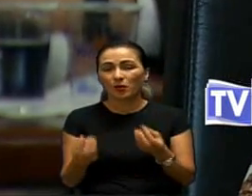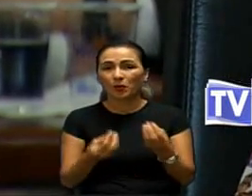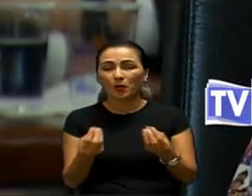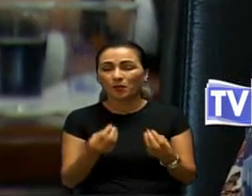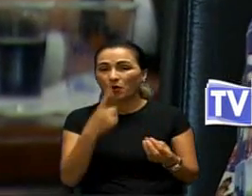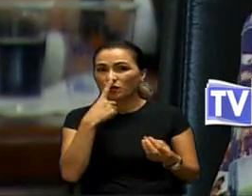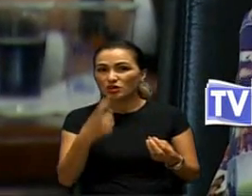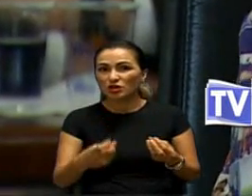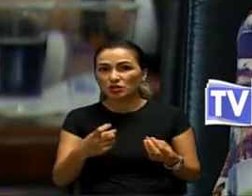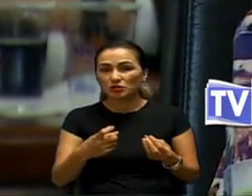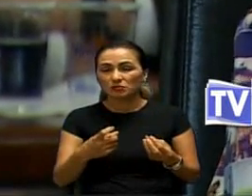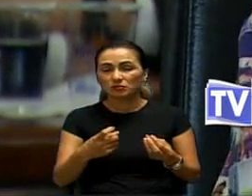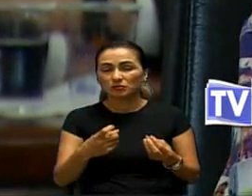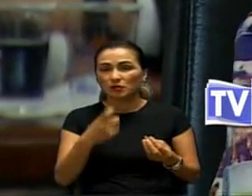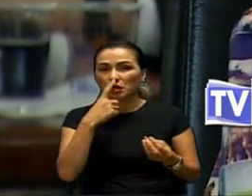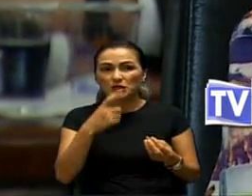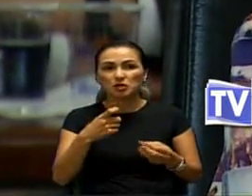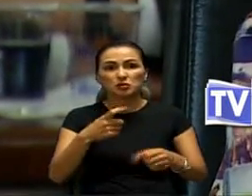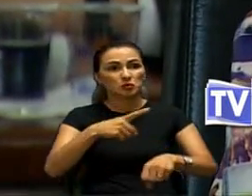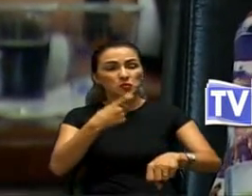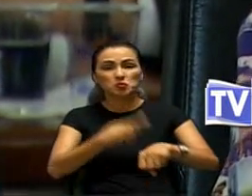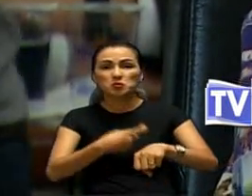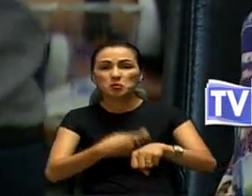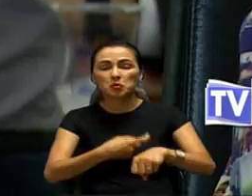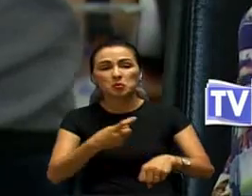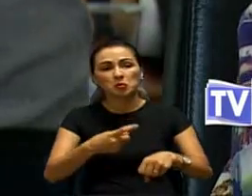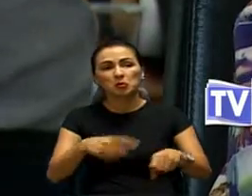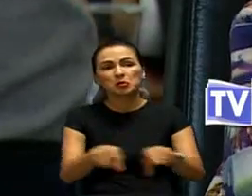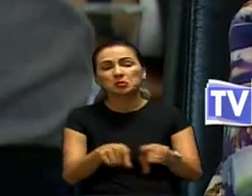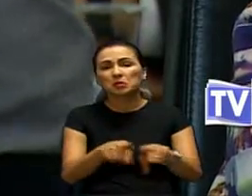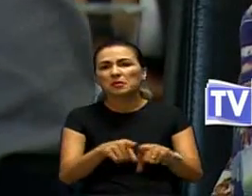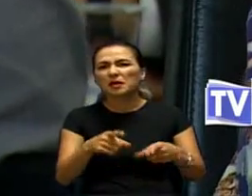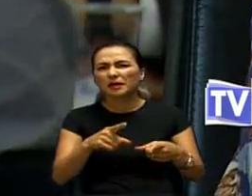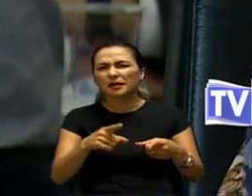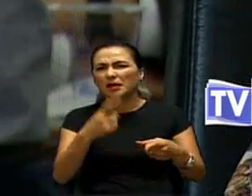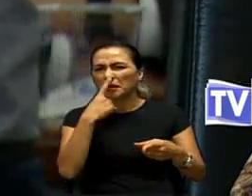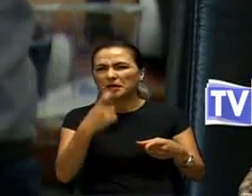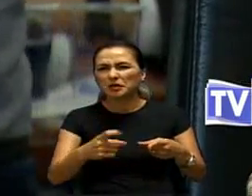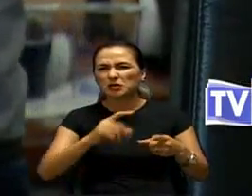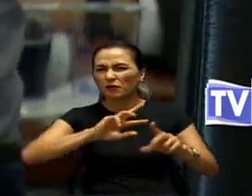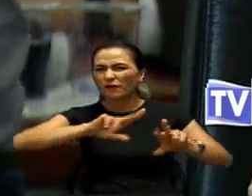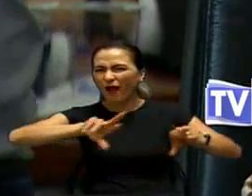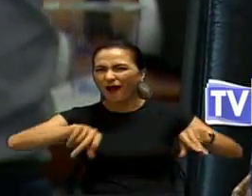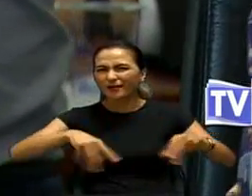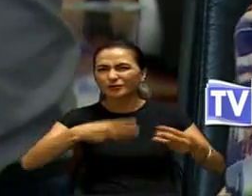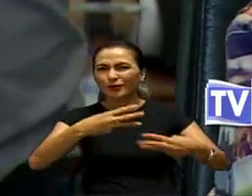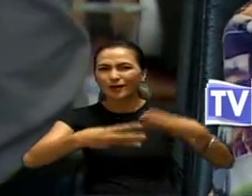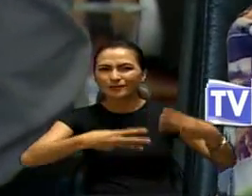Em Curitiba, o modelo funciona, resumindo, é a quantidade de lixo